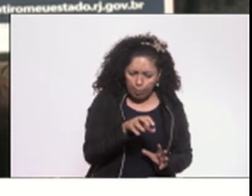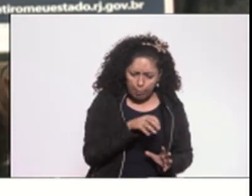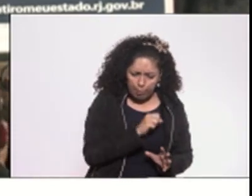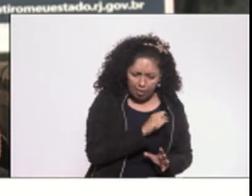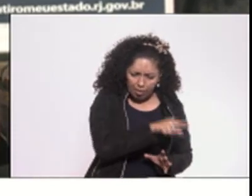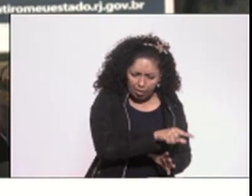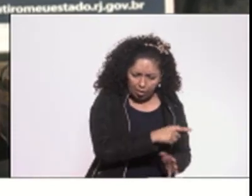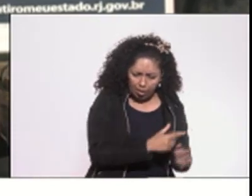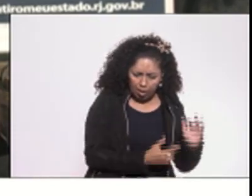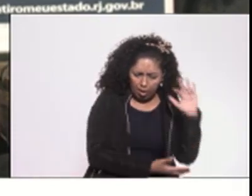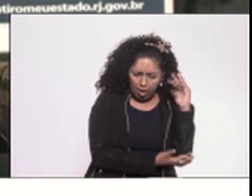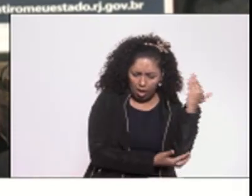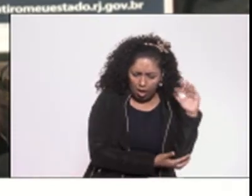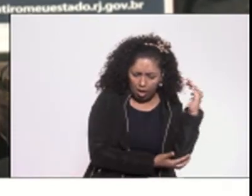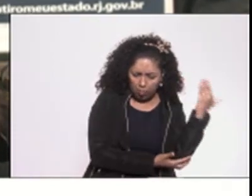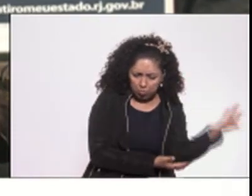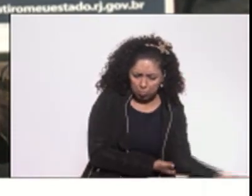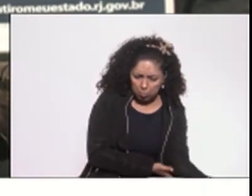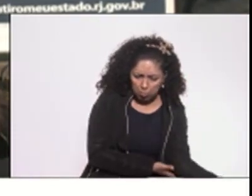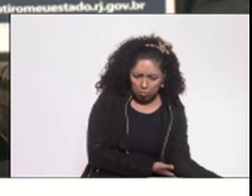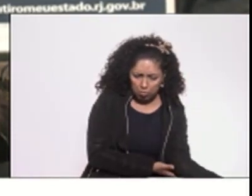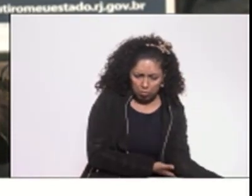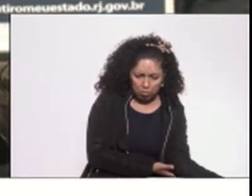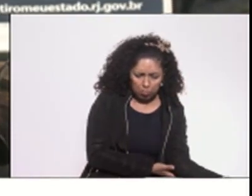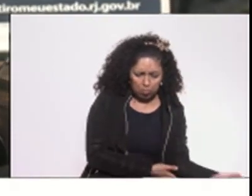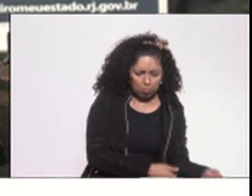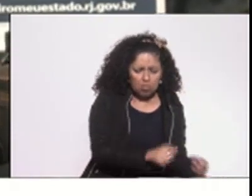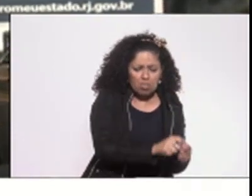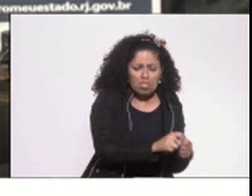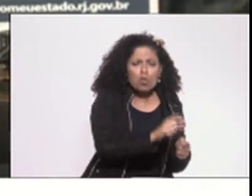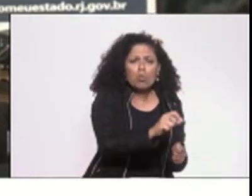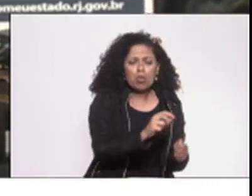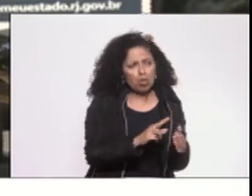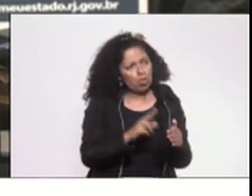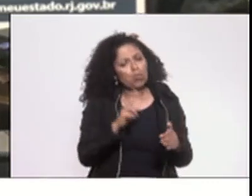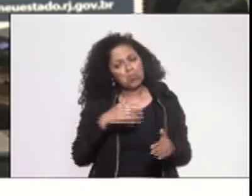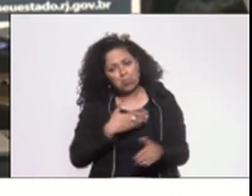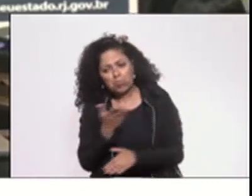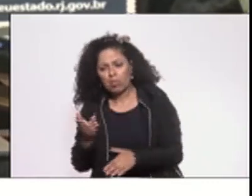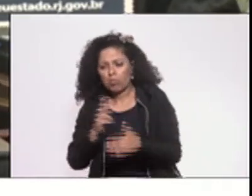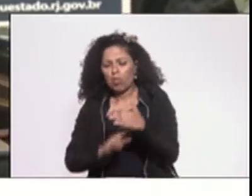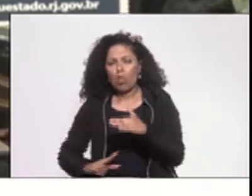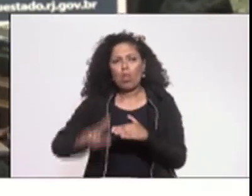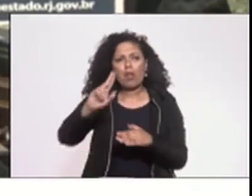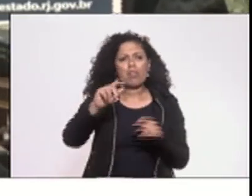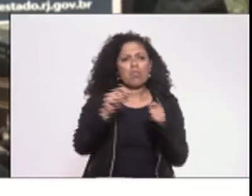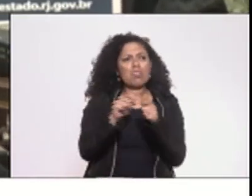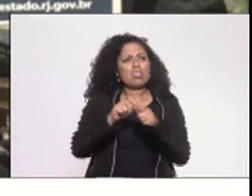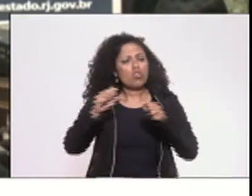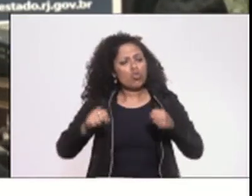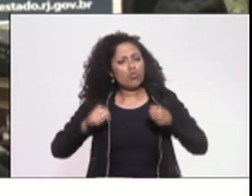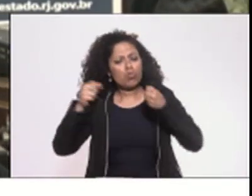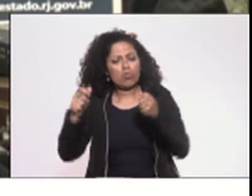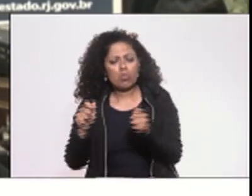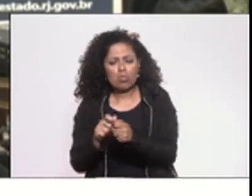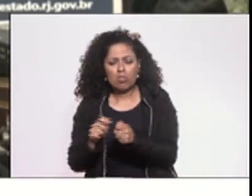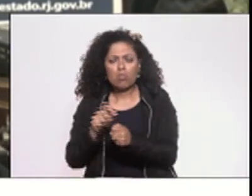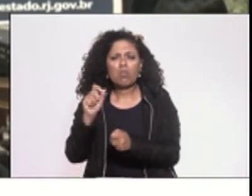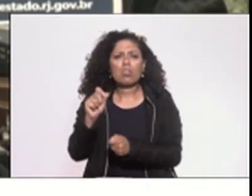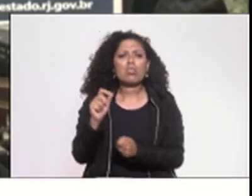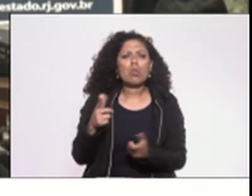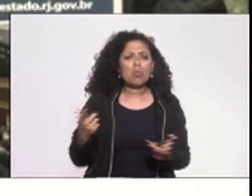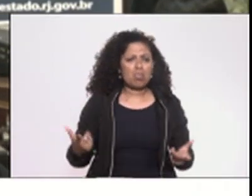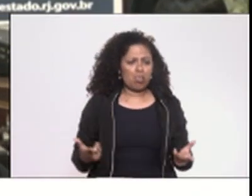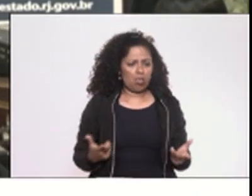biomassa. E aí nós fomos buscar universidades, entender que esforço seria necessário para industrializar